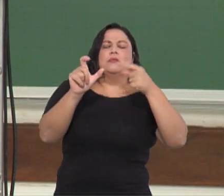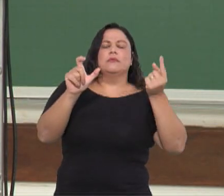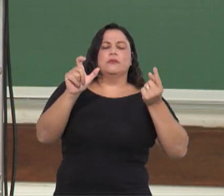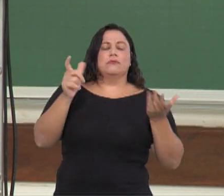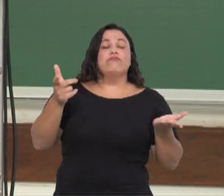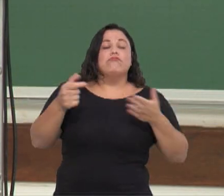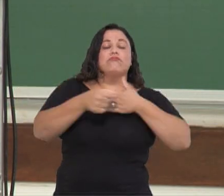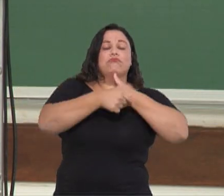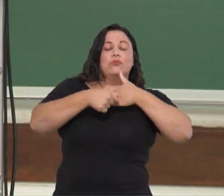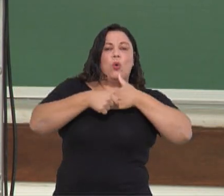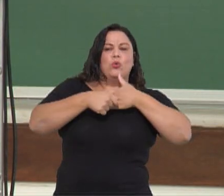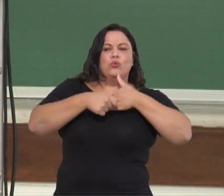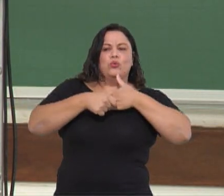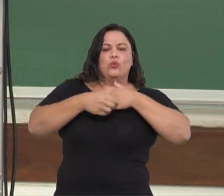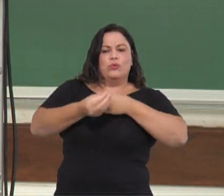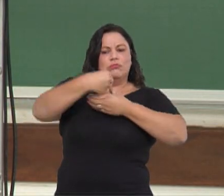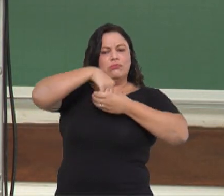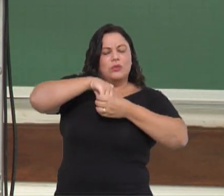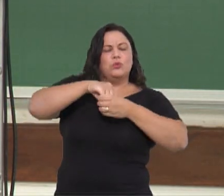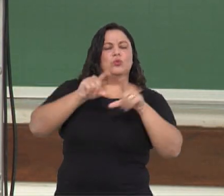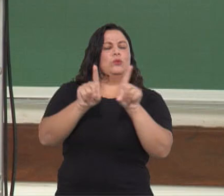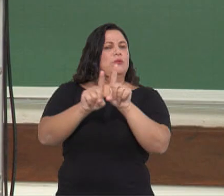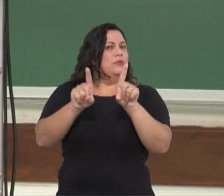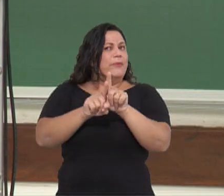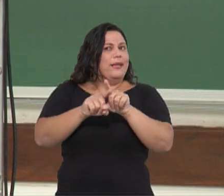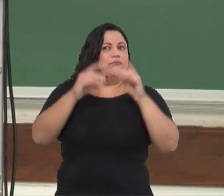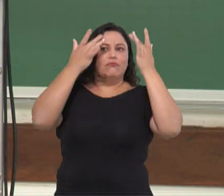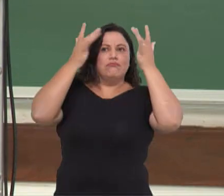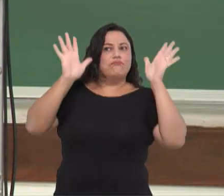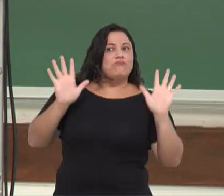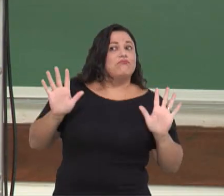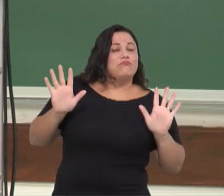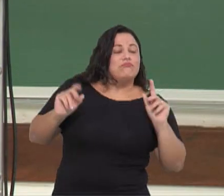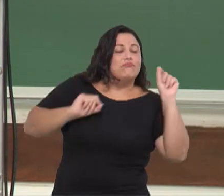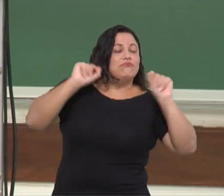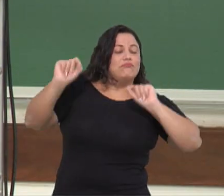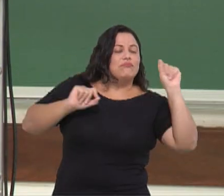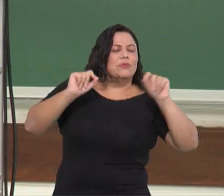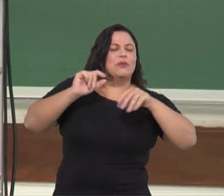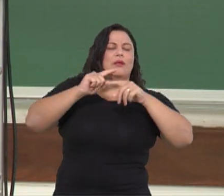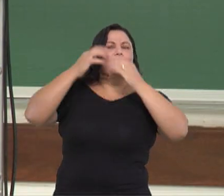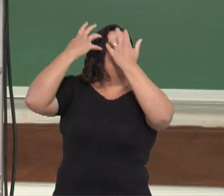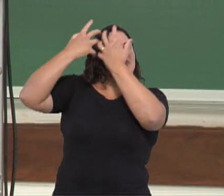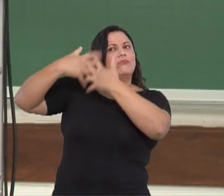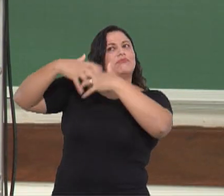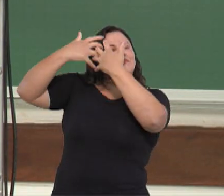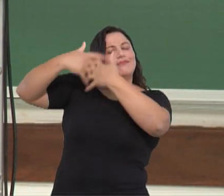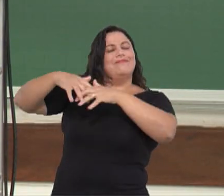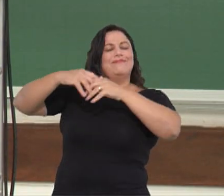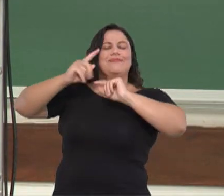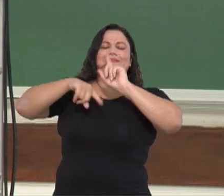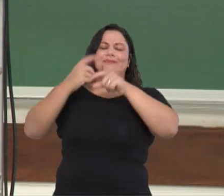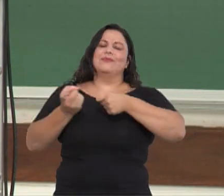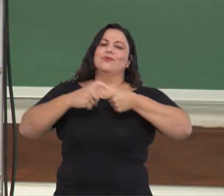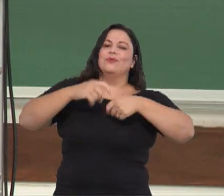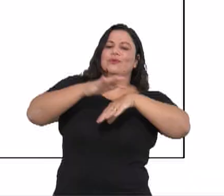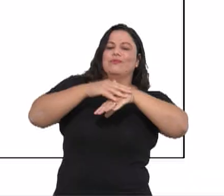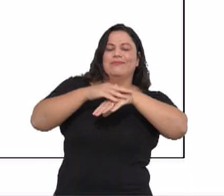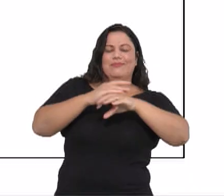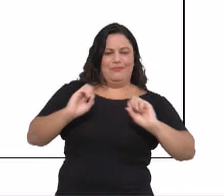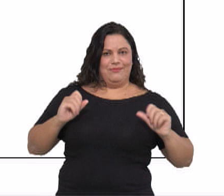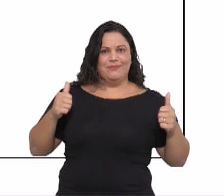nessas afirmações? Um tempinho para vocês refletirem, para a gente conversar a respeito dessa nossa reflexão. Até